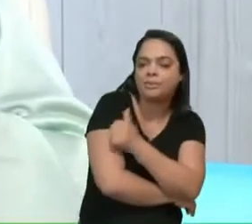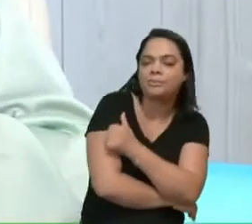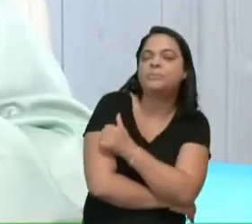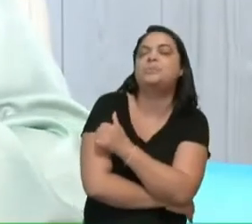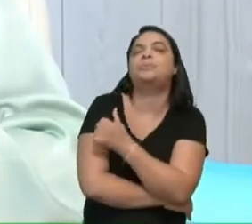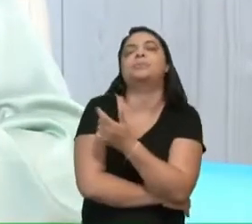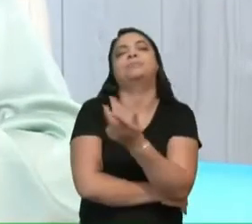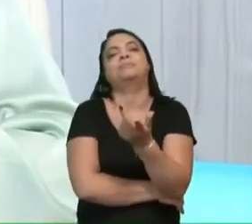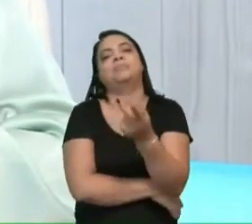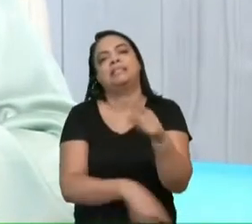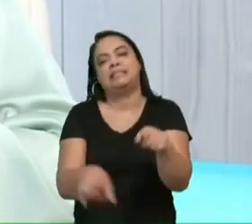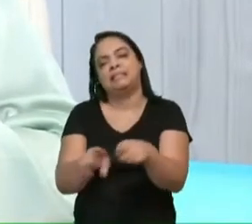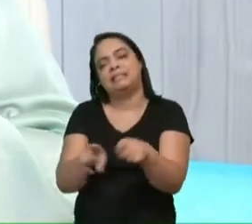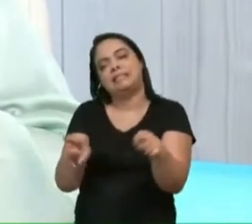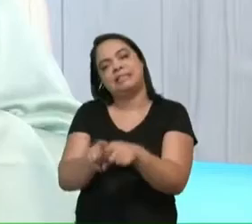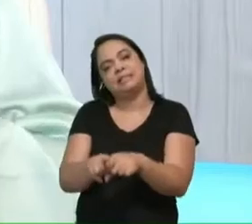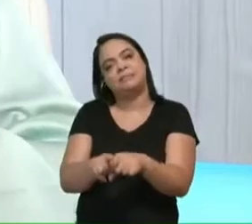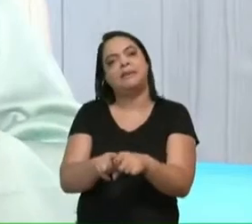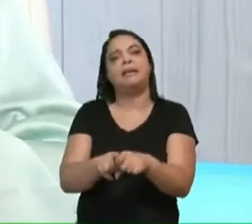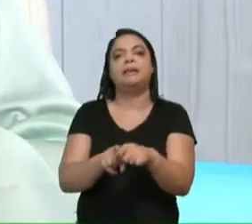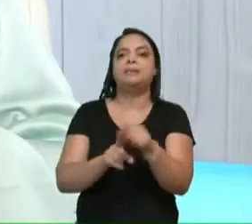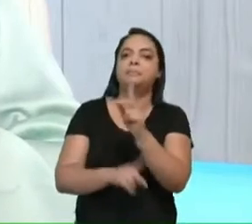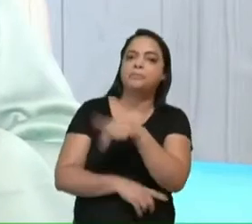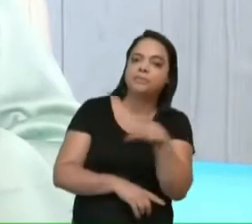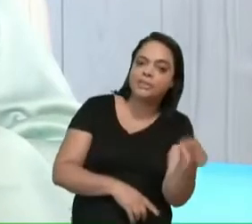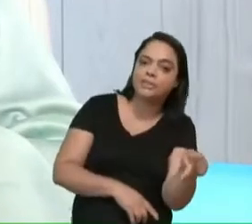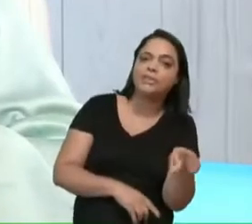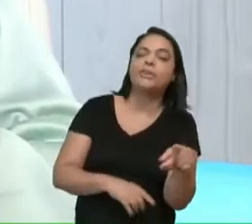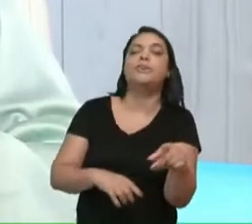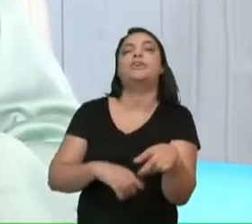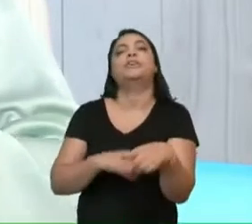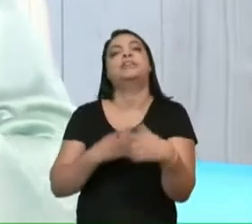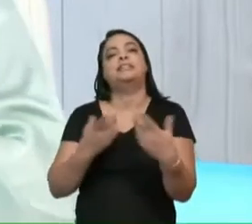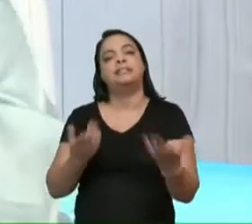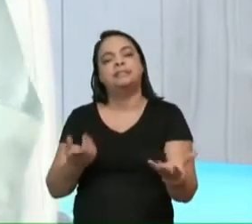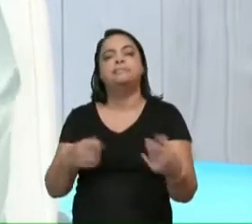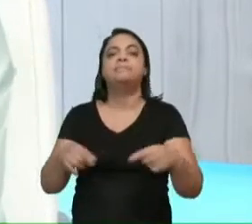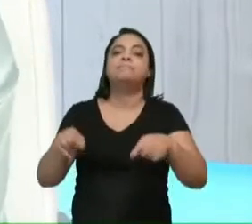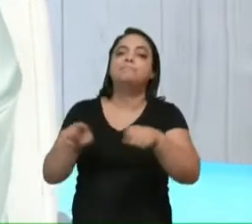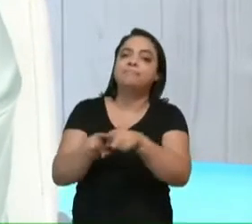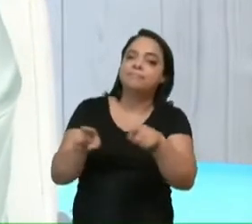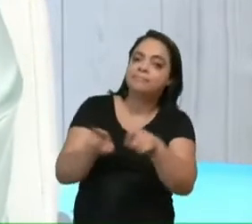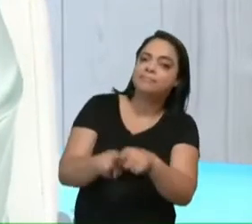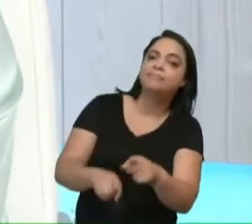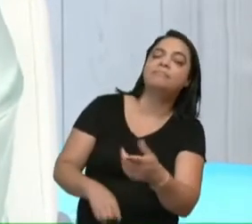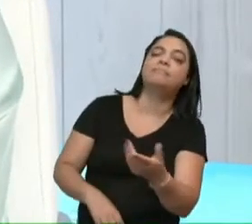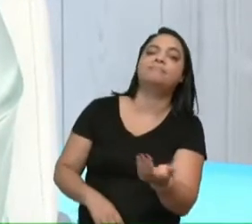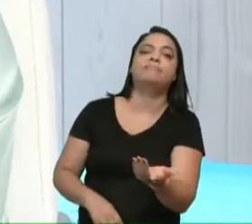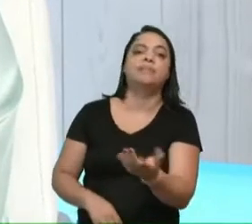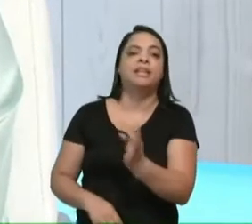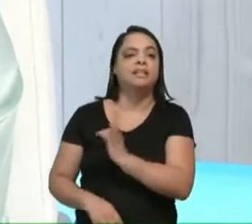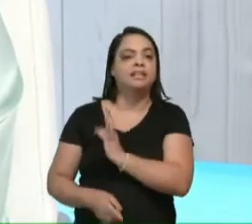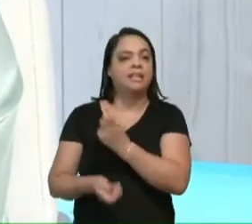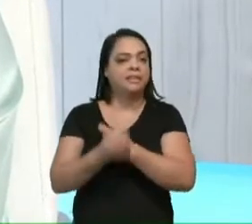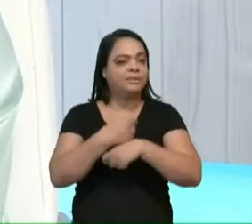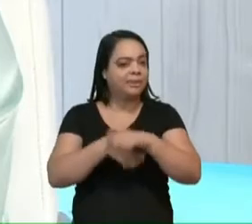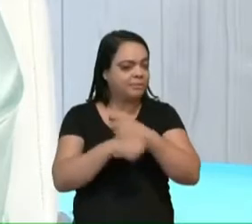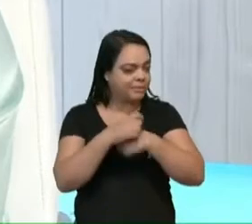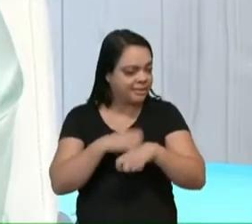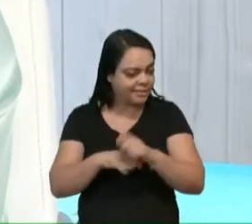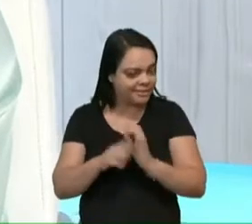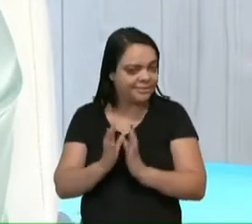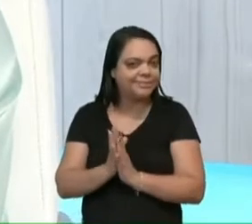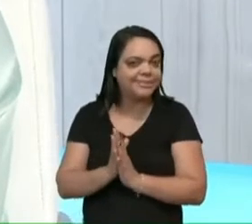estudantes como os nossos docentes professores professoras como também os nossos técnicos